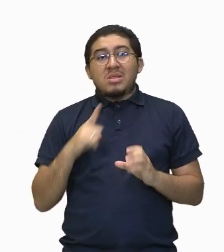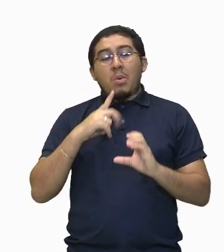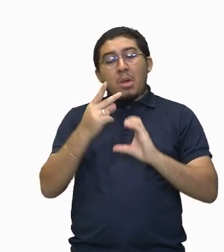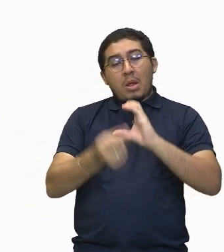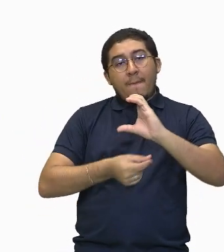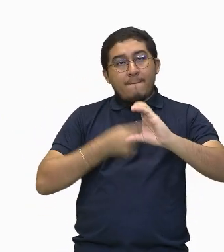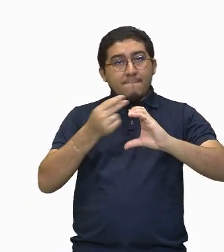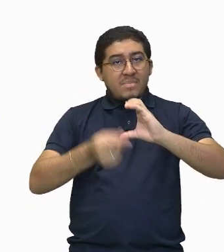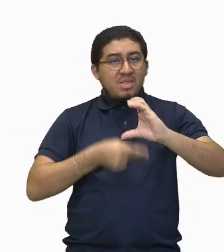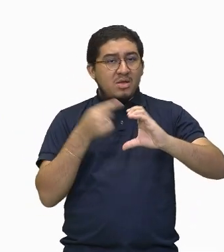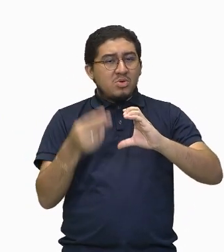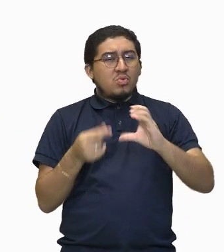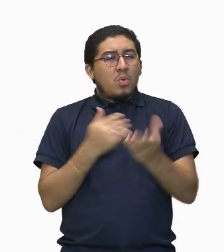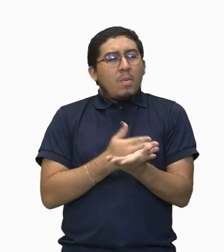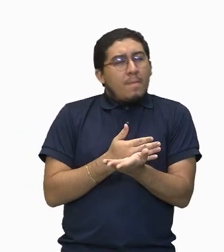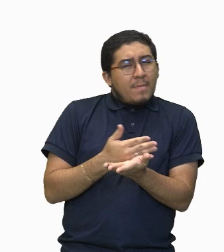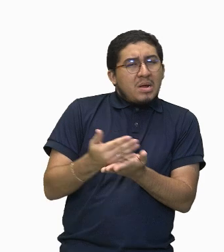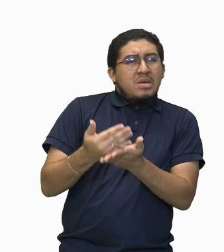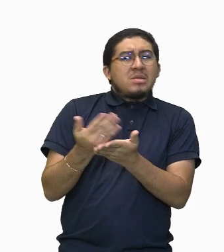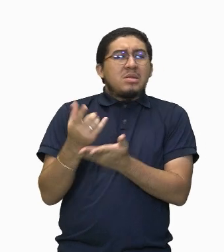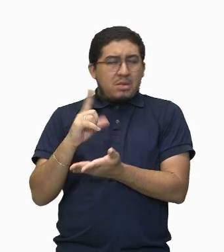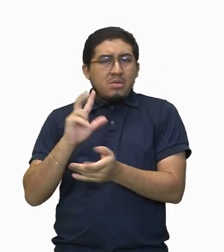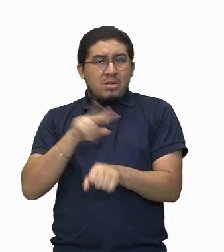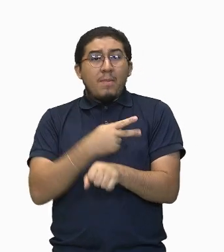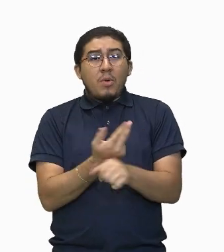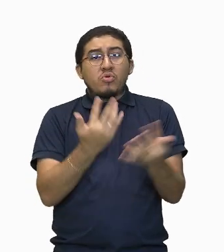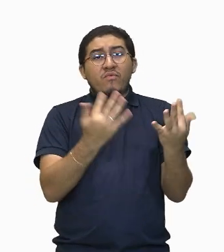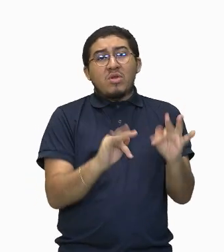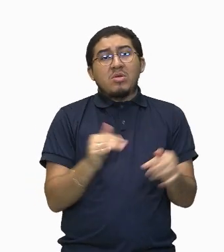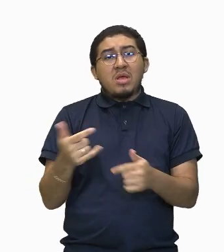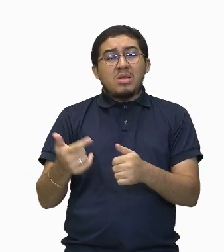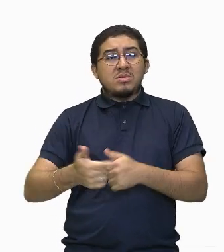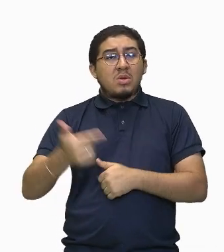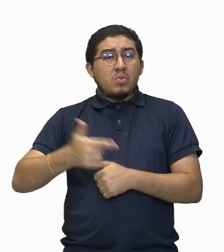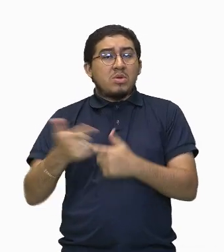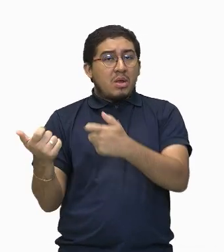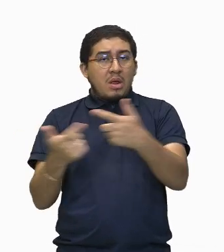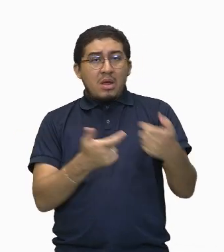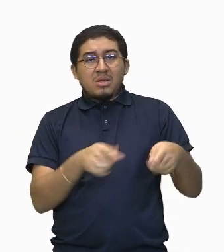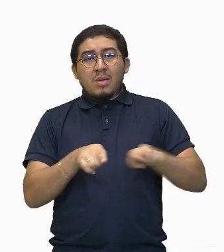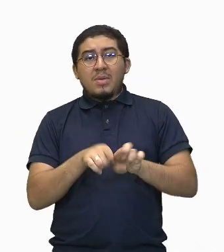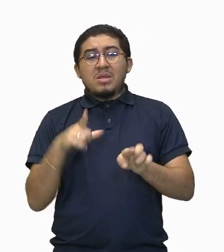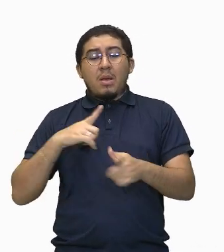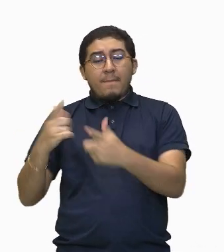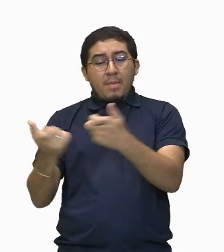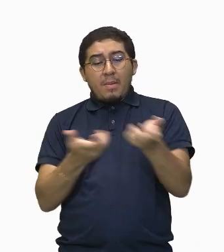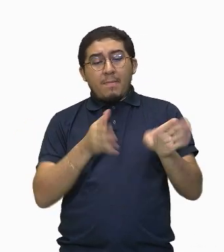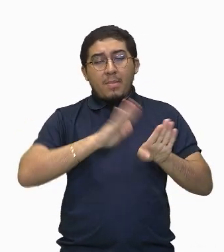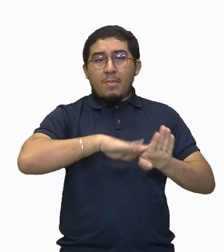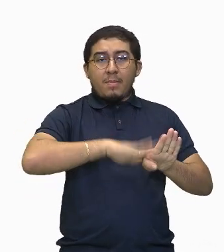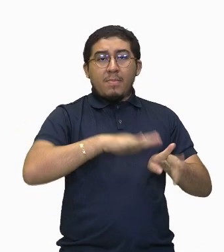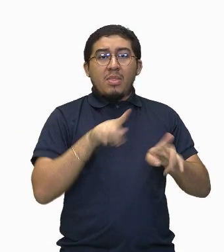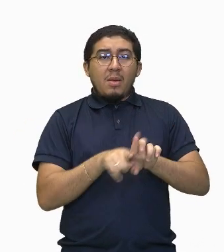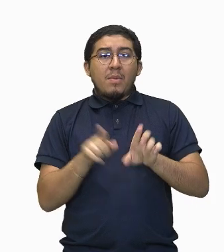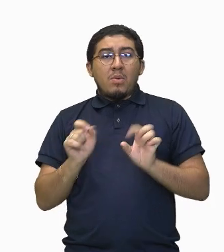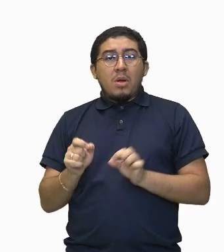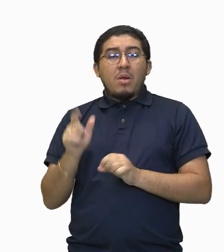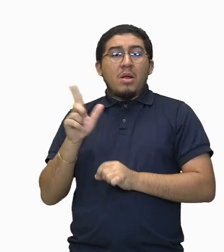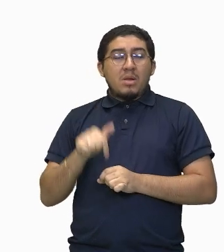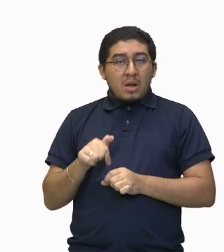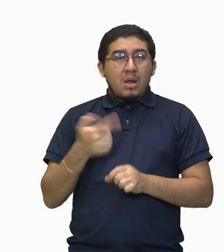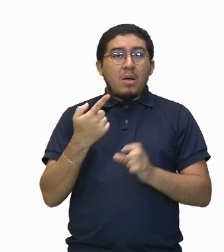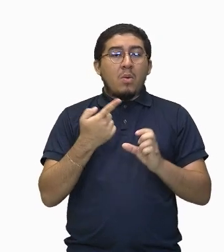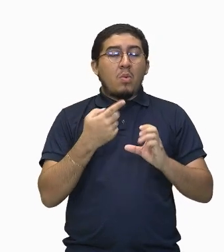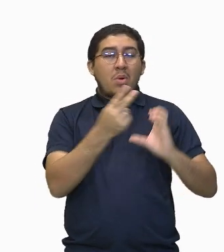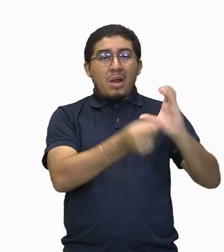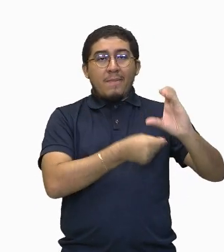lá? Após a Segunda Guerra Mundial, a gente vai ter a Guerra Fria, capitalismo contra o